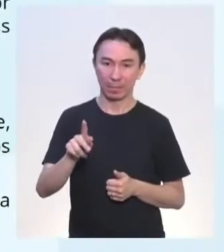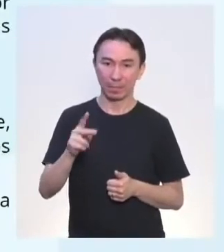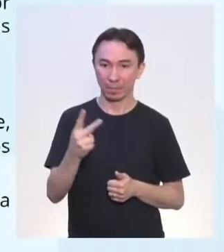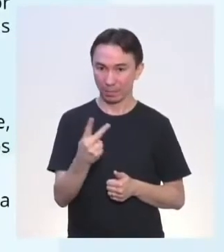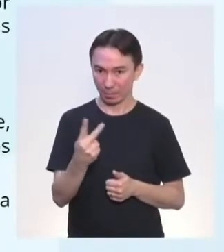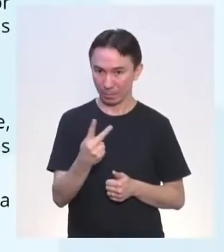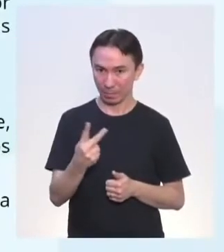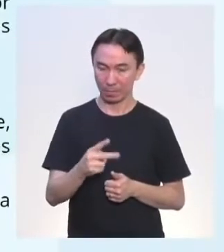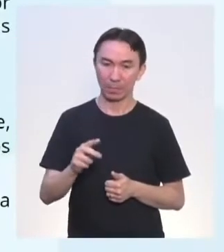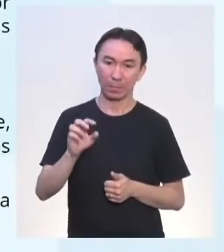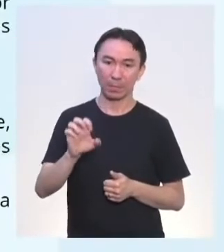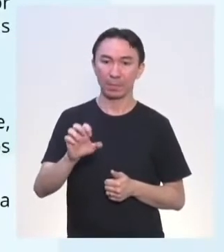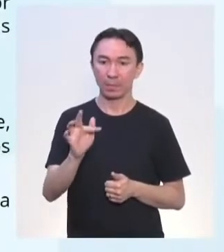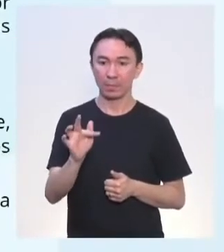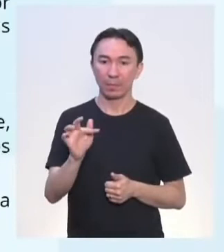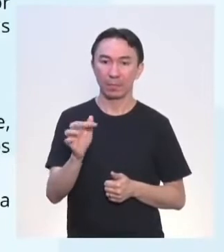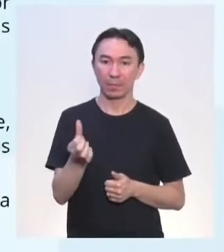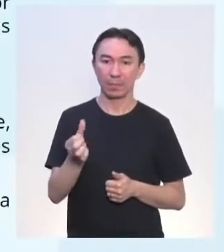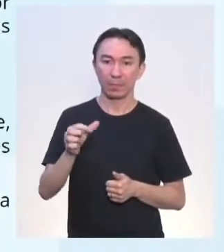EF67LP22,